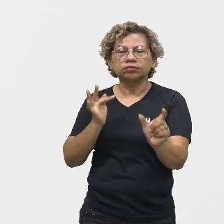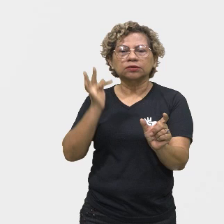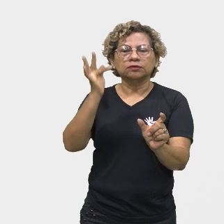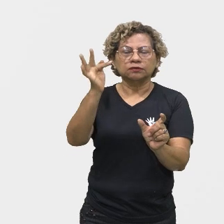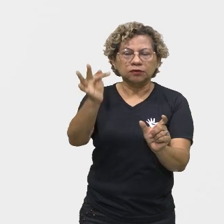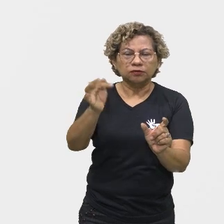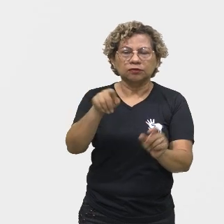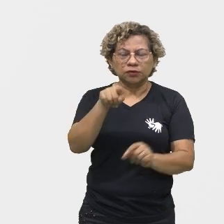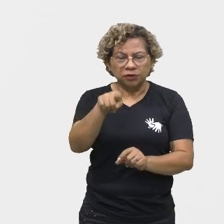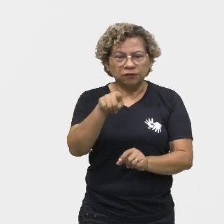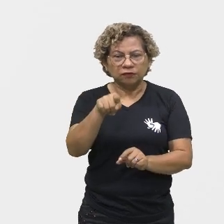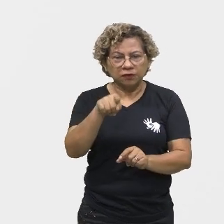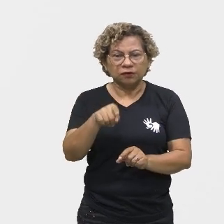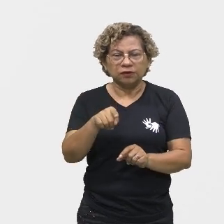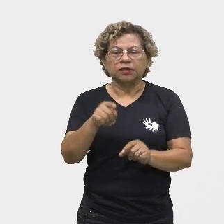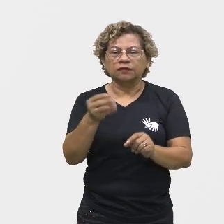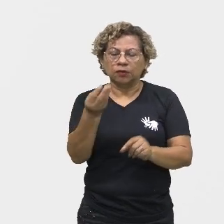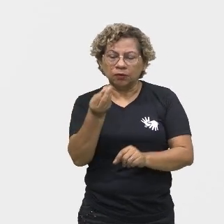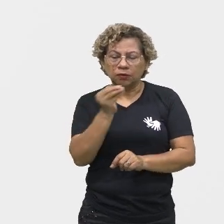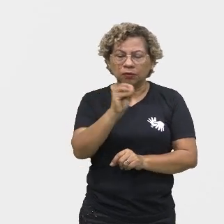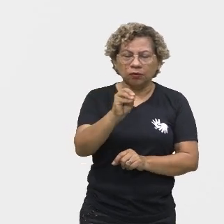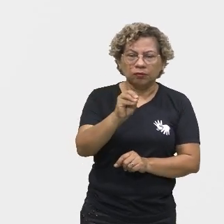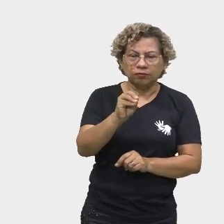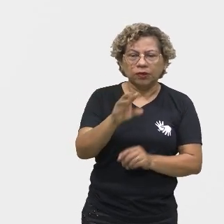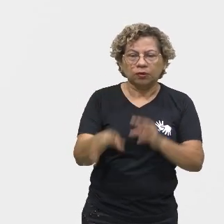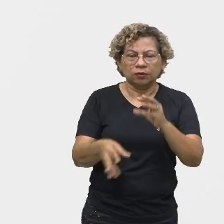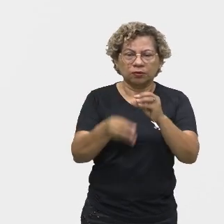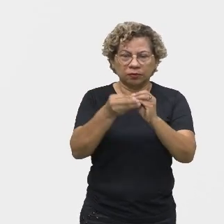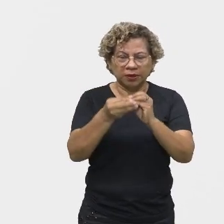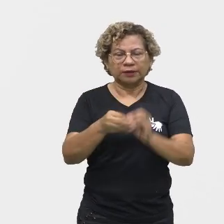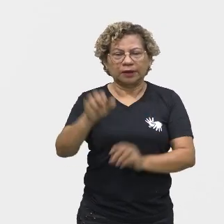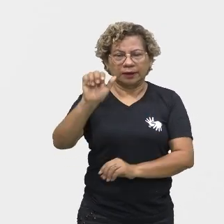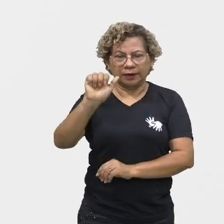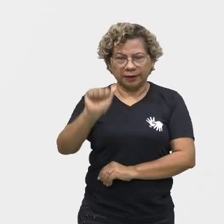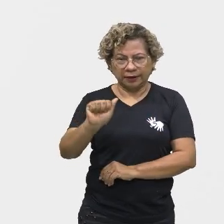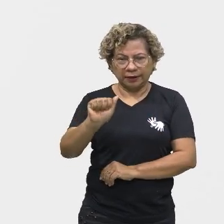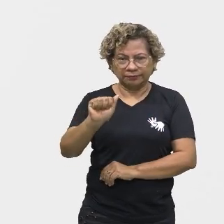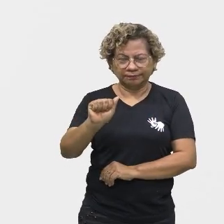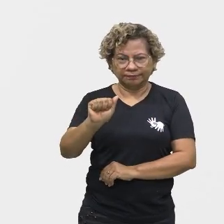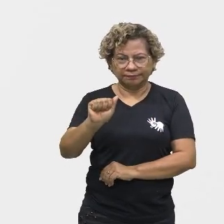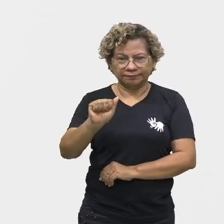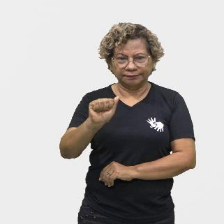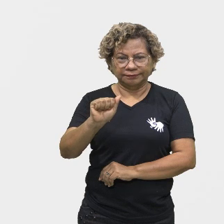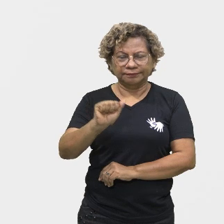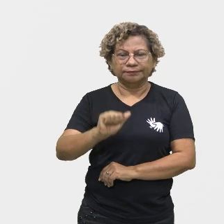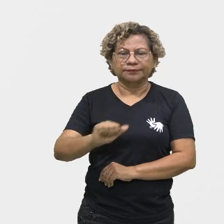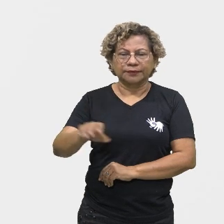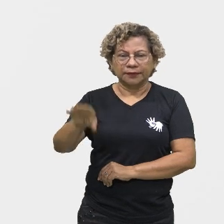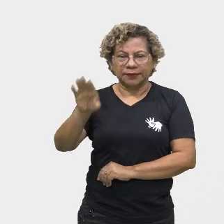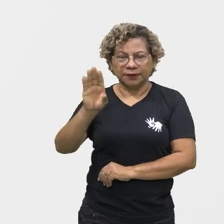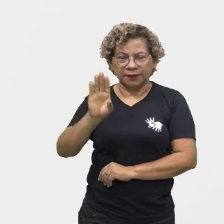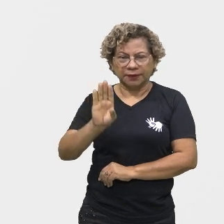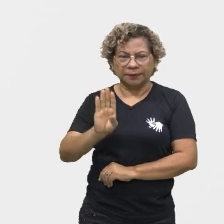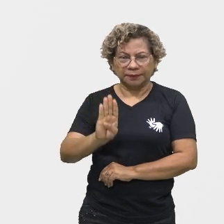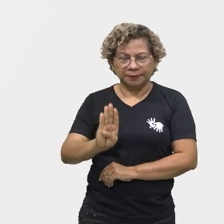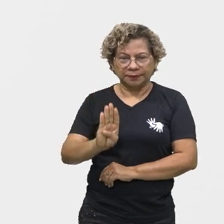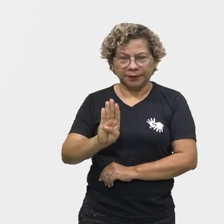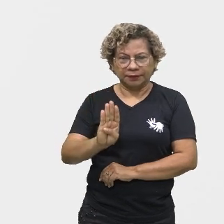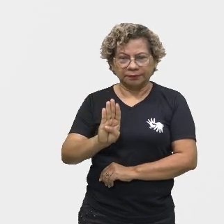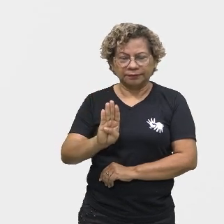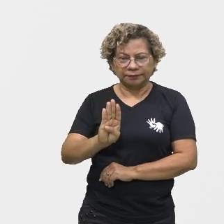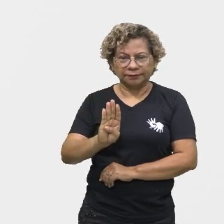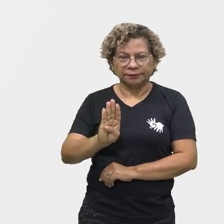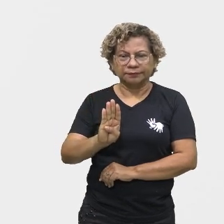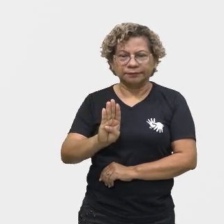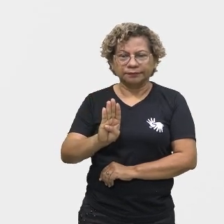irão preencher essa lacuna. Maria will, aí tem a lacuna a ser preenchida, math. Uma dessas alternativas,